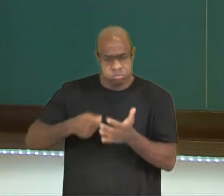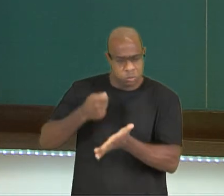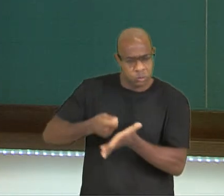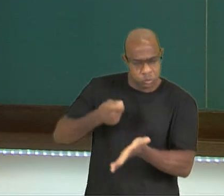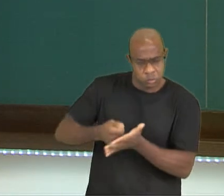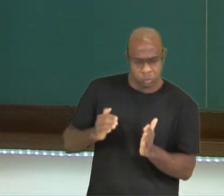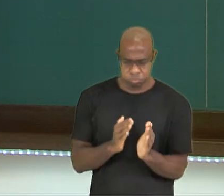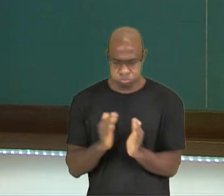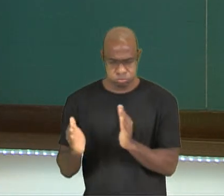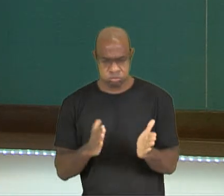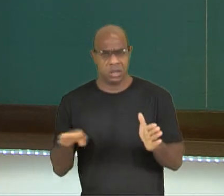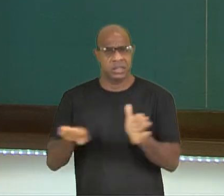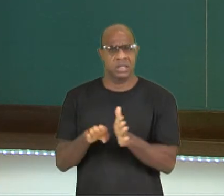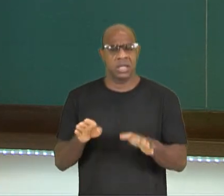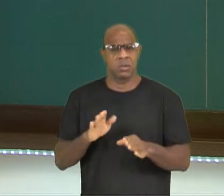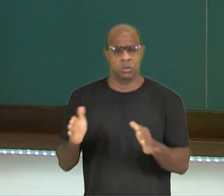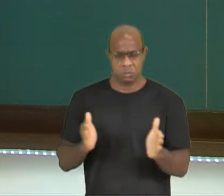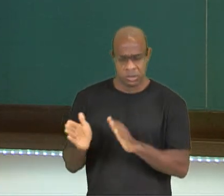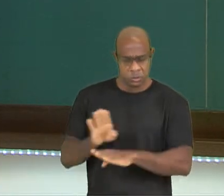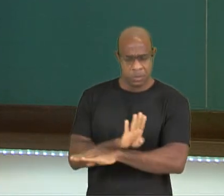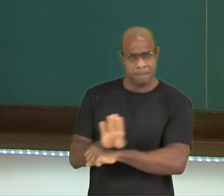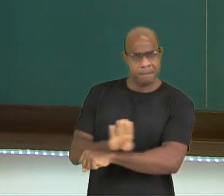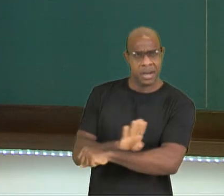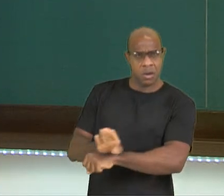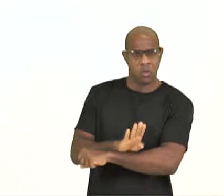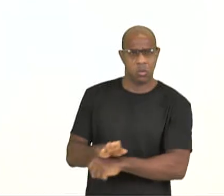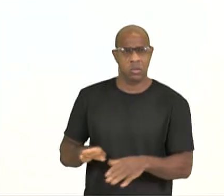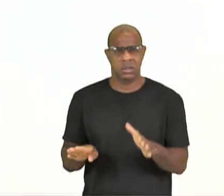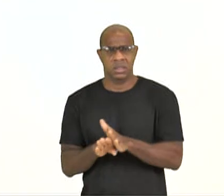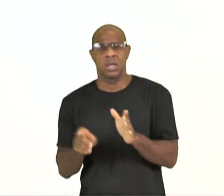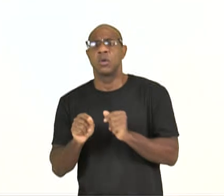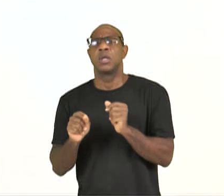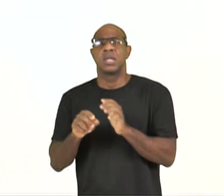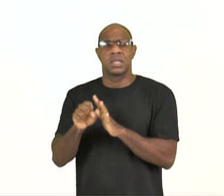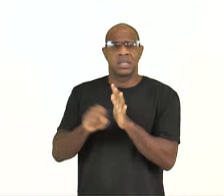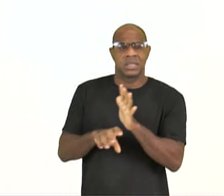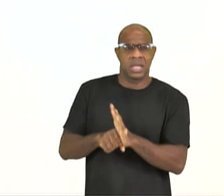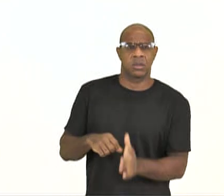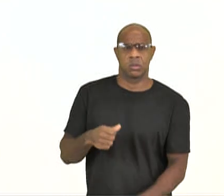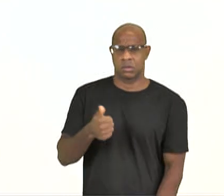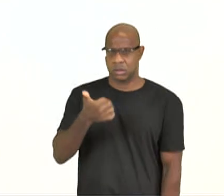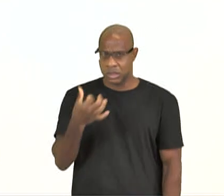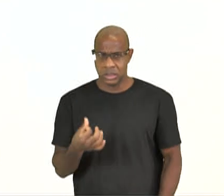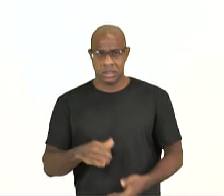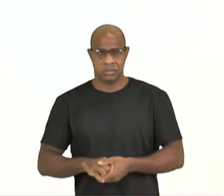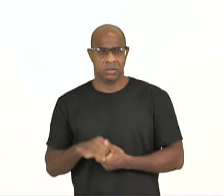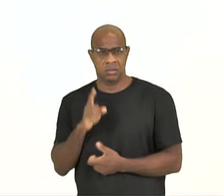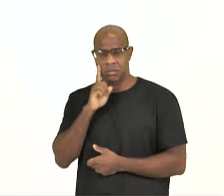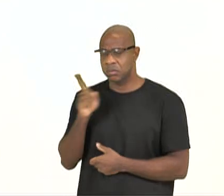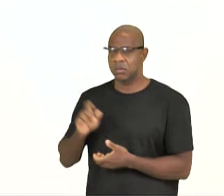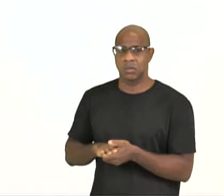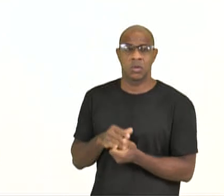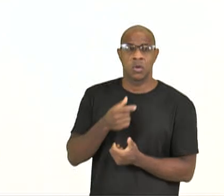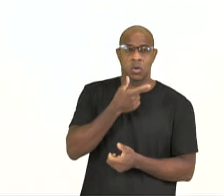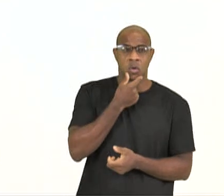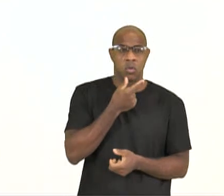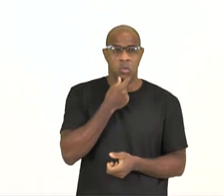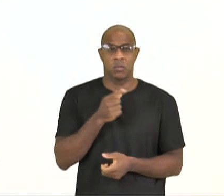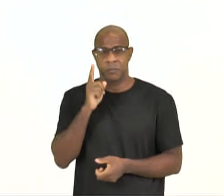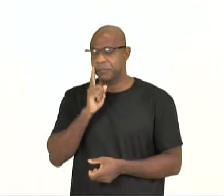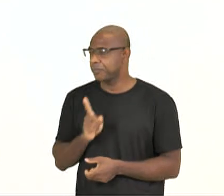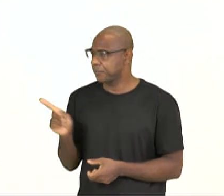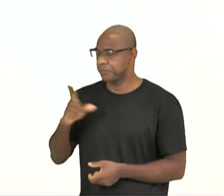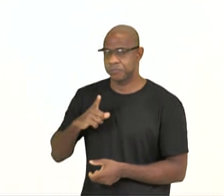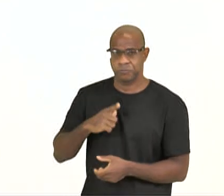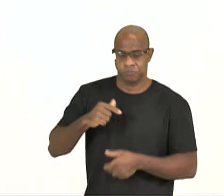vai acontecer, e do século XVI. Um historiador que se empenhou em colocar Florença como protagonista de todas as